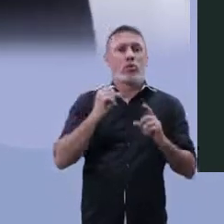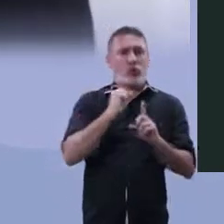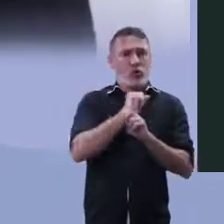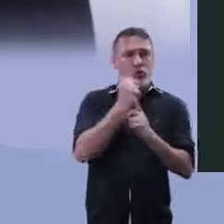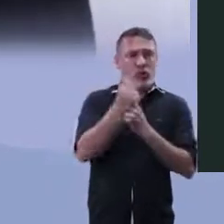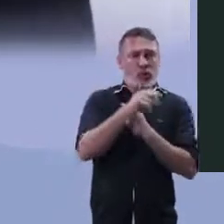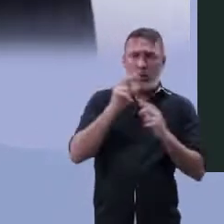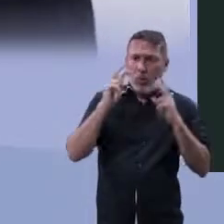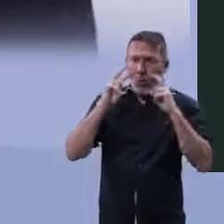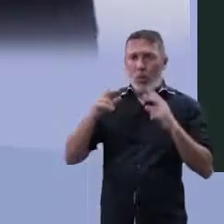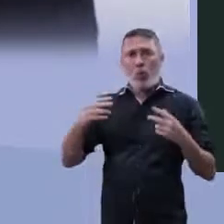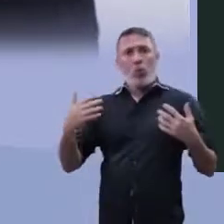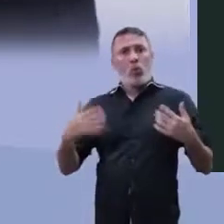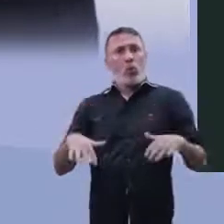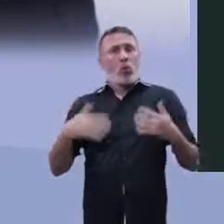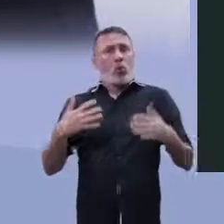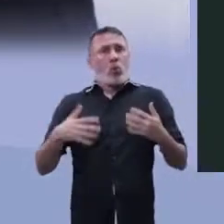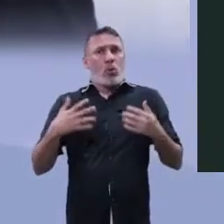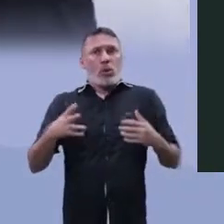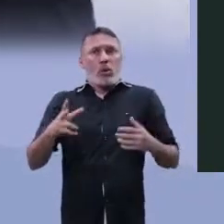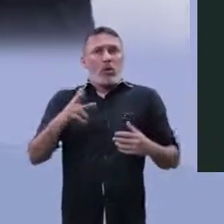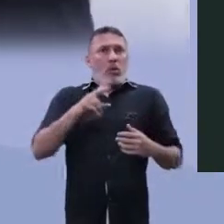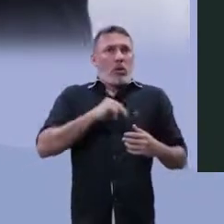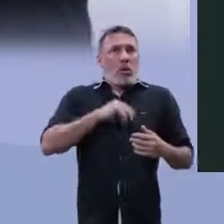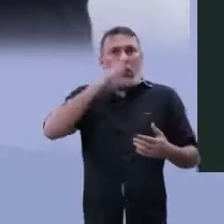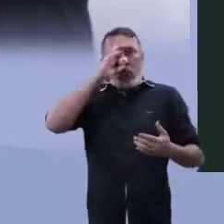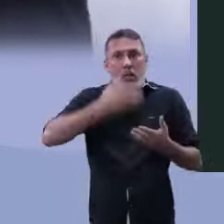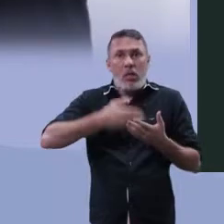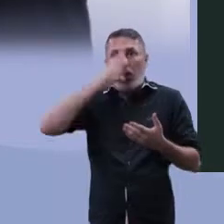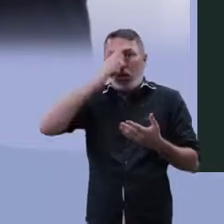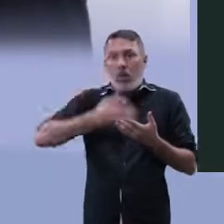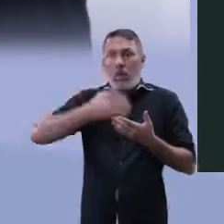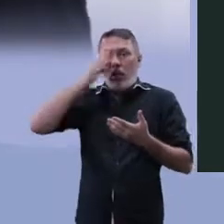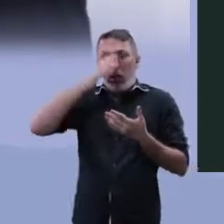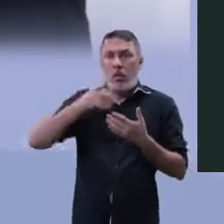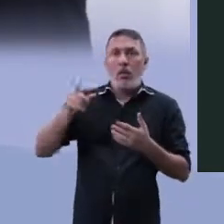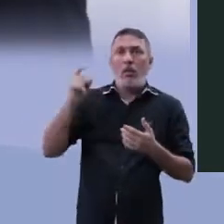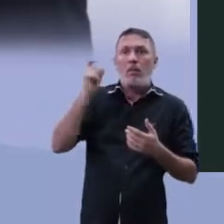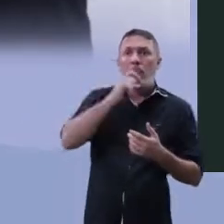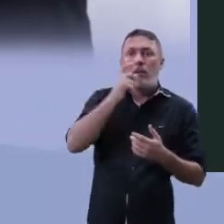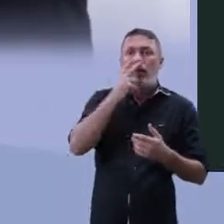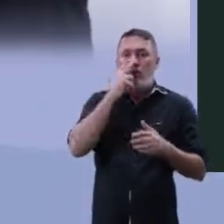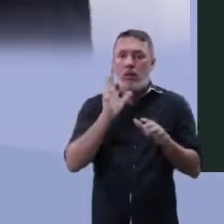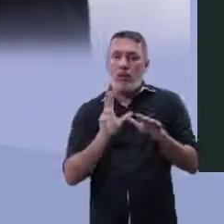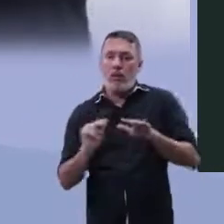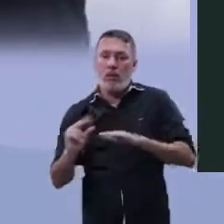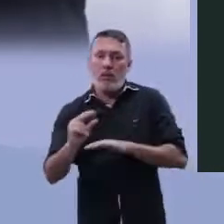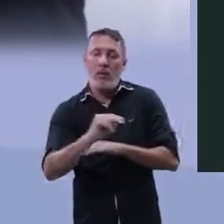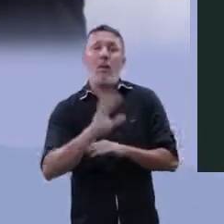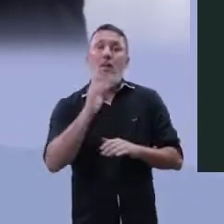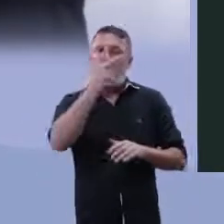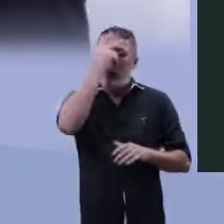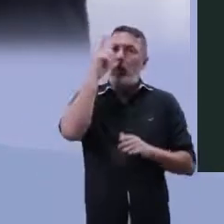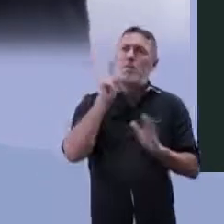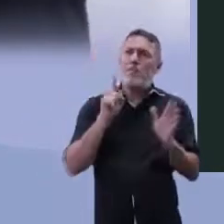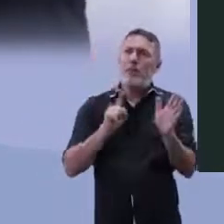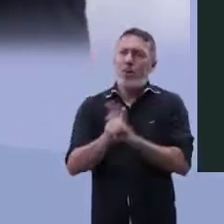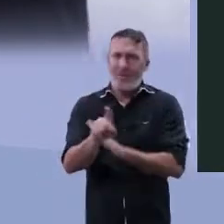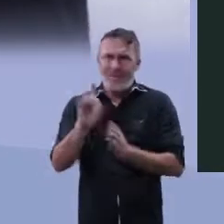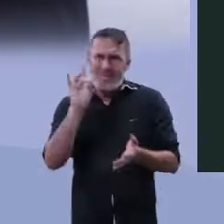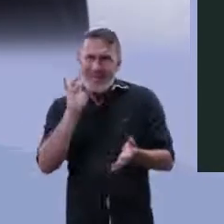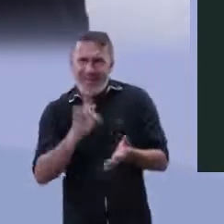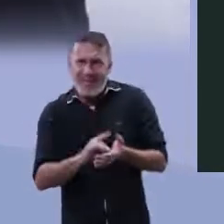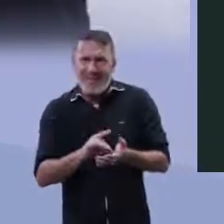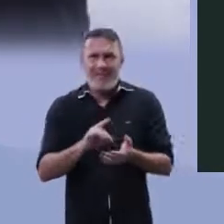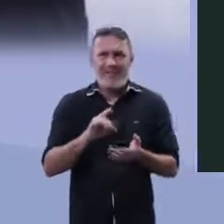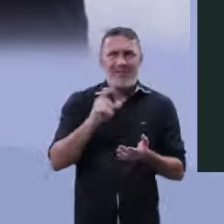ter uma profundidade imensa, né? As pessoas vão começar a acreditar naquilo, não